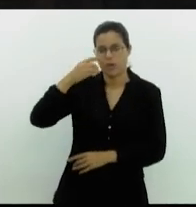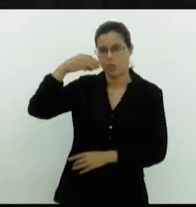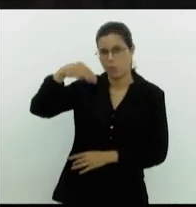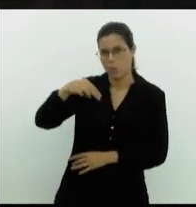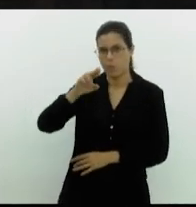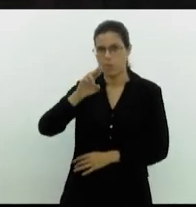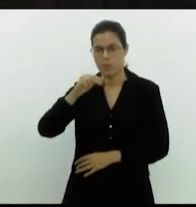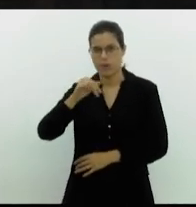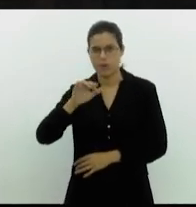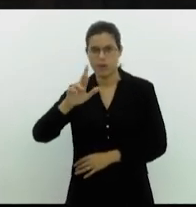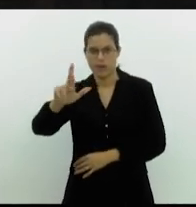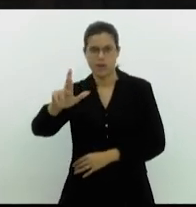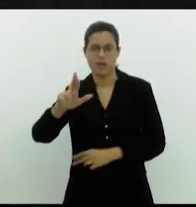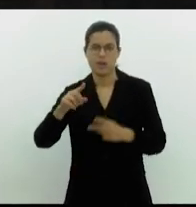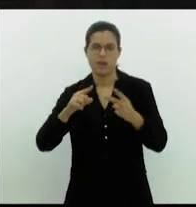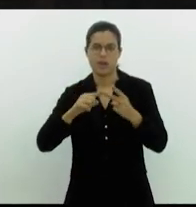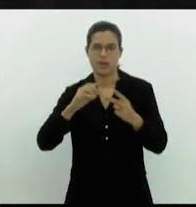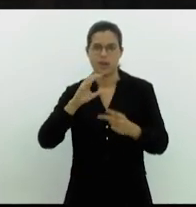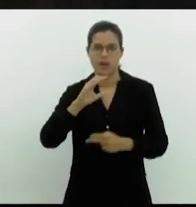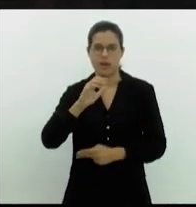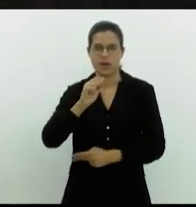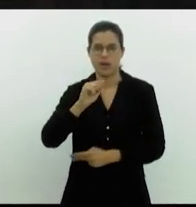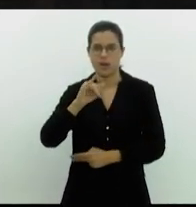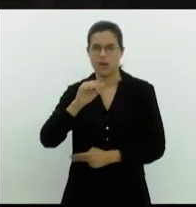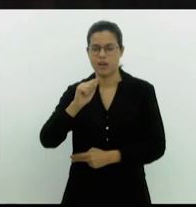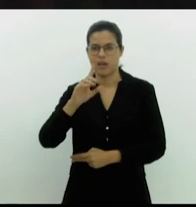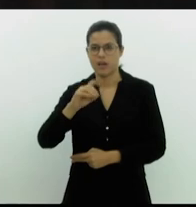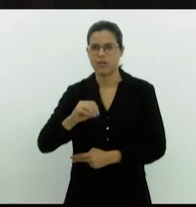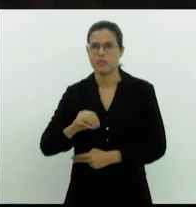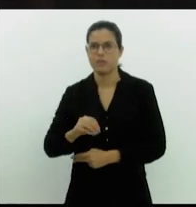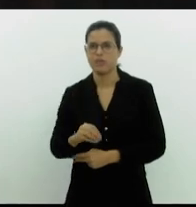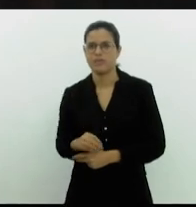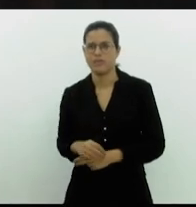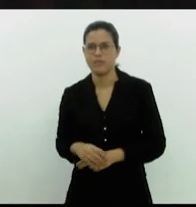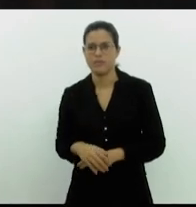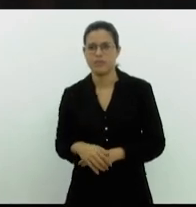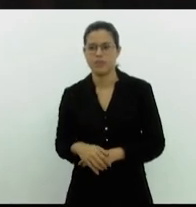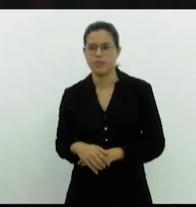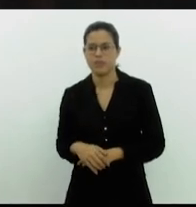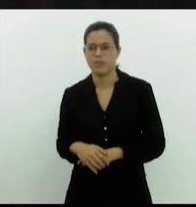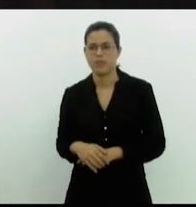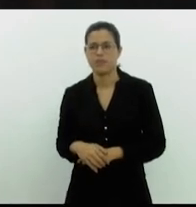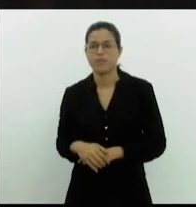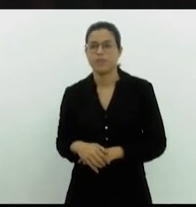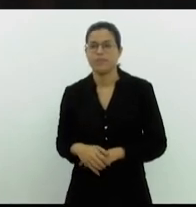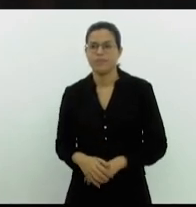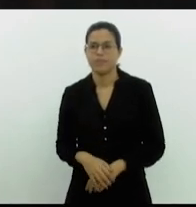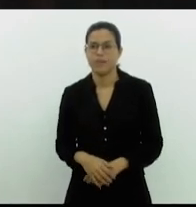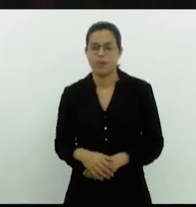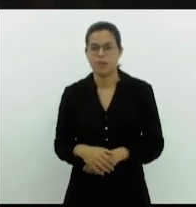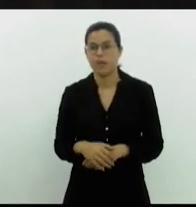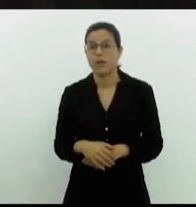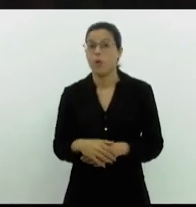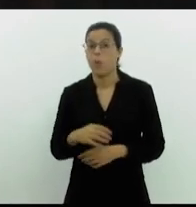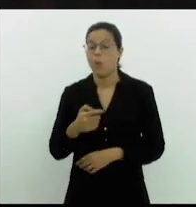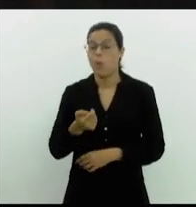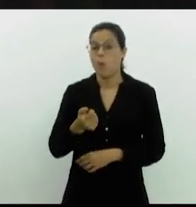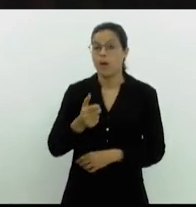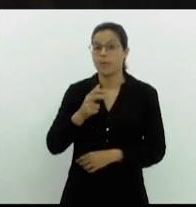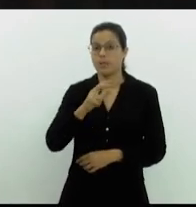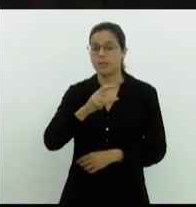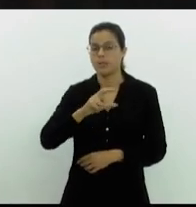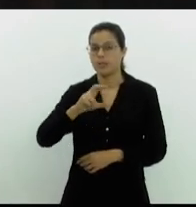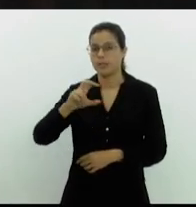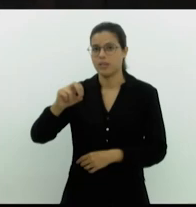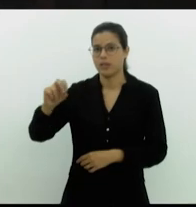deputado Caiado, meus companheiros de legenda, dos quase 500 municípios do